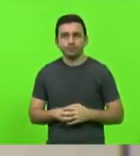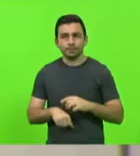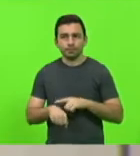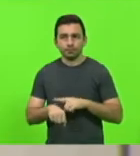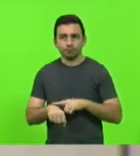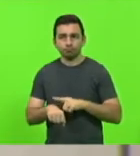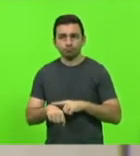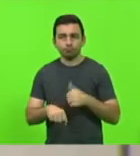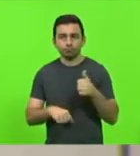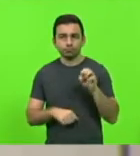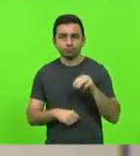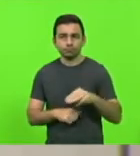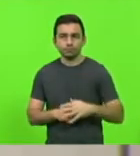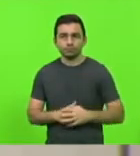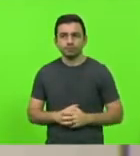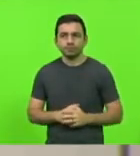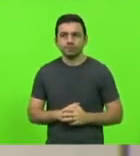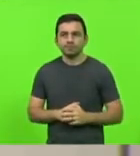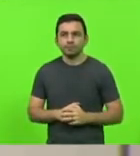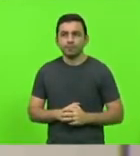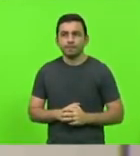para fazer uso da palavra.